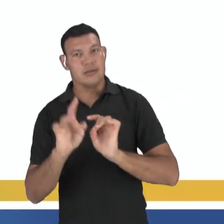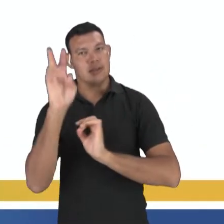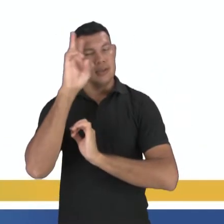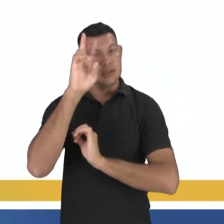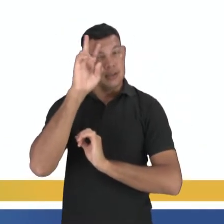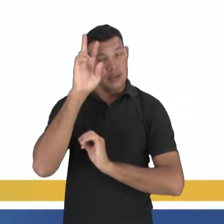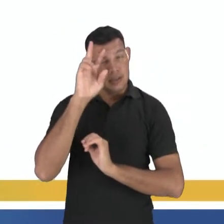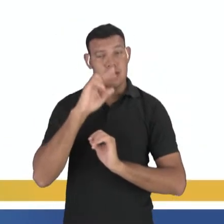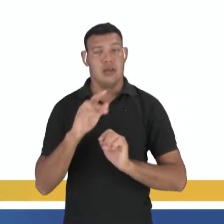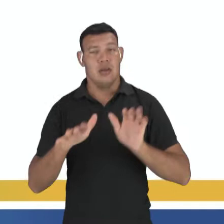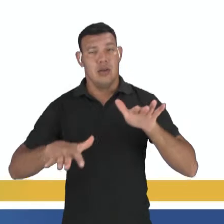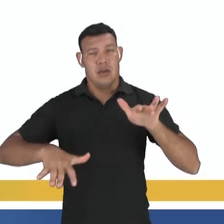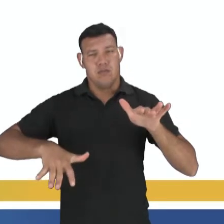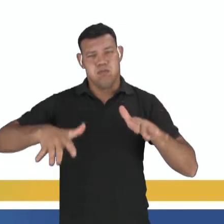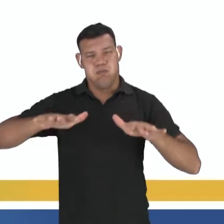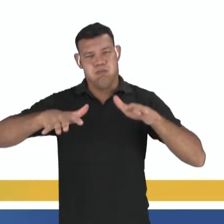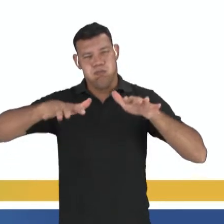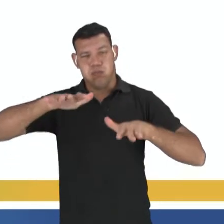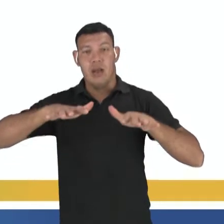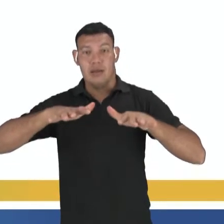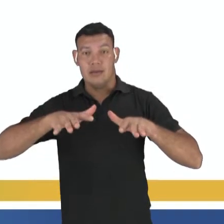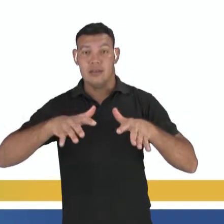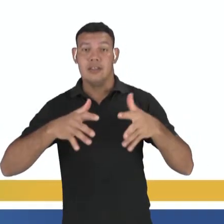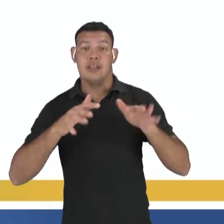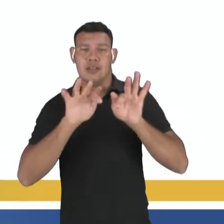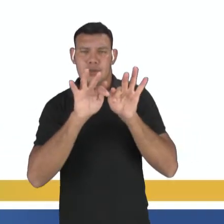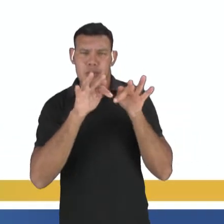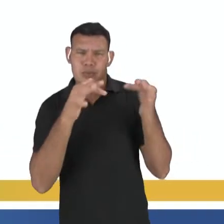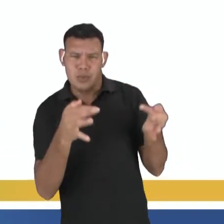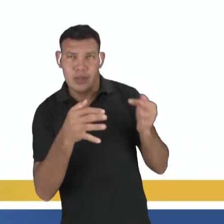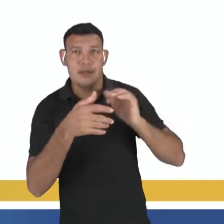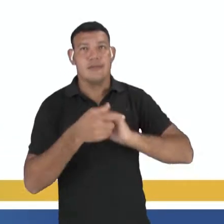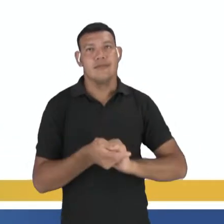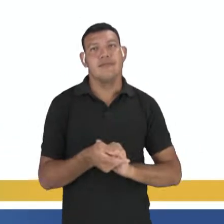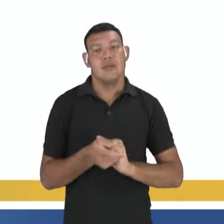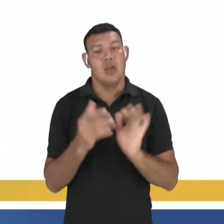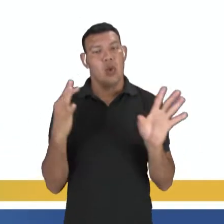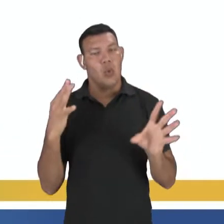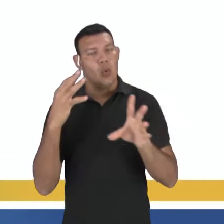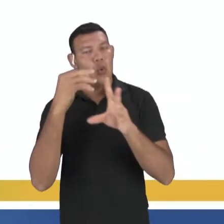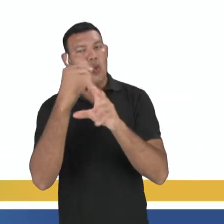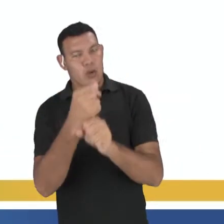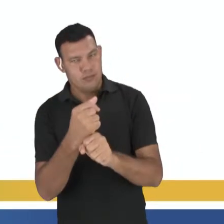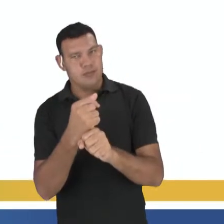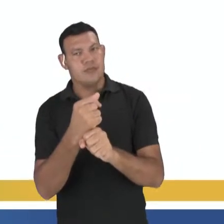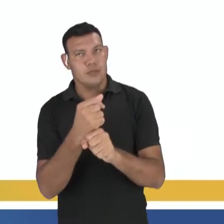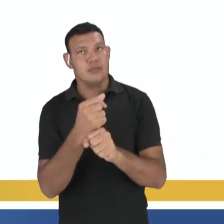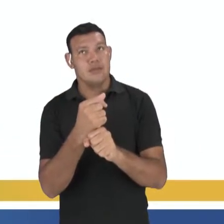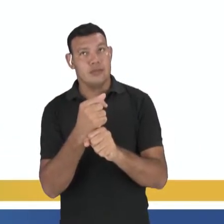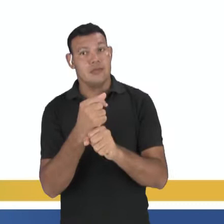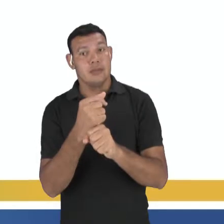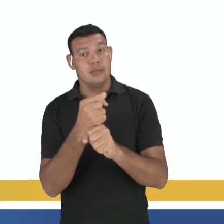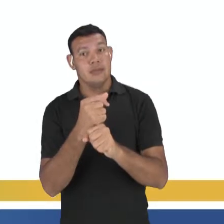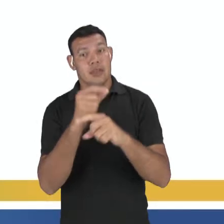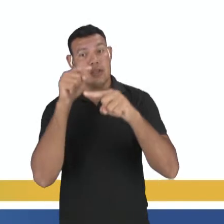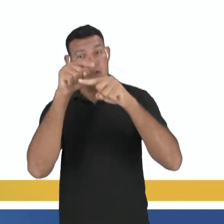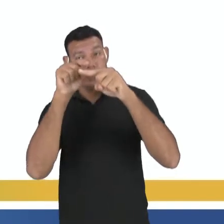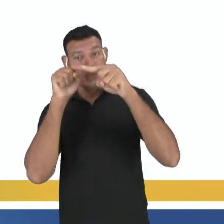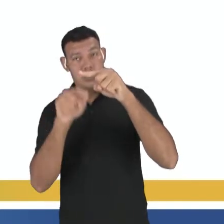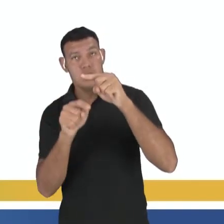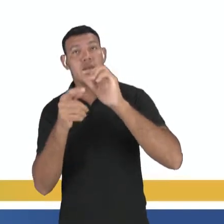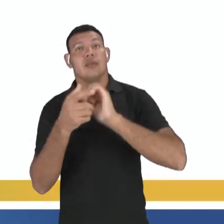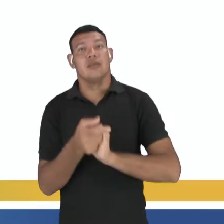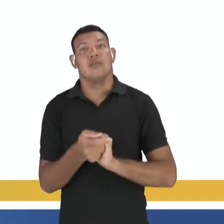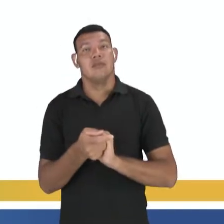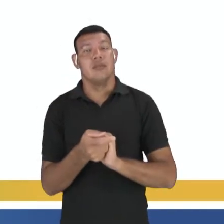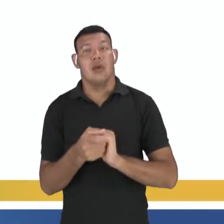a média aritmética simples é dada pela formulazinha soma dos dados dividido para a quantidade de